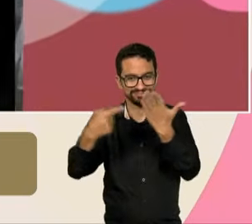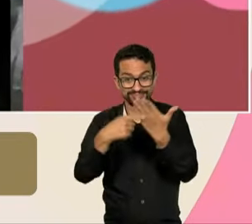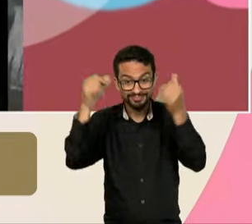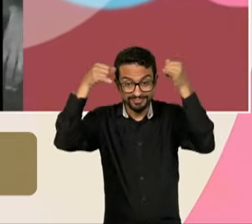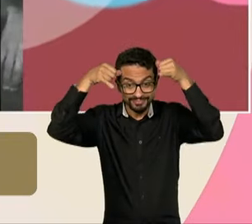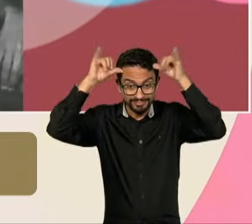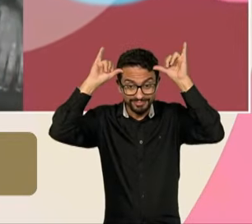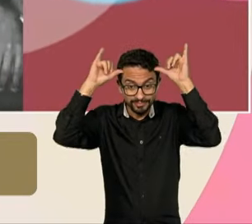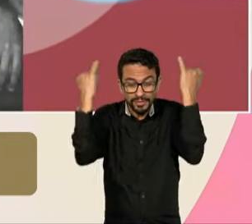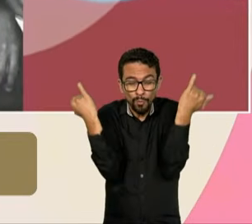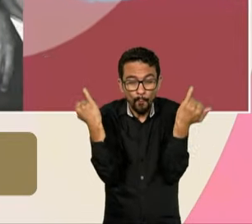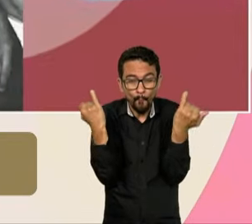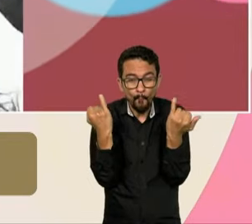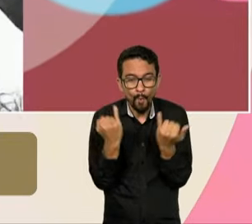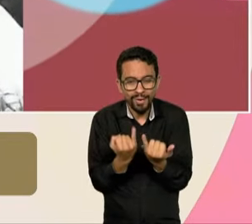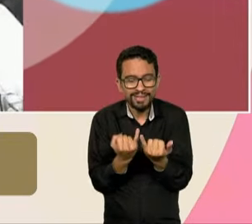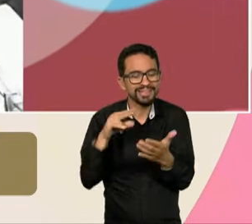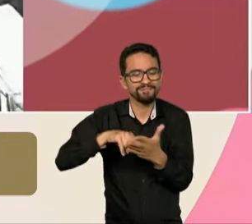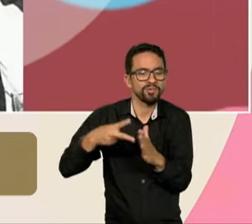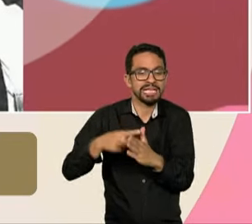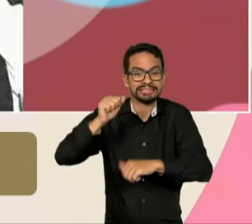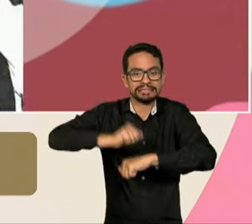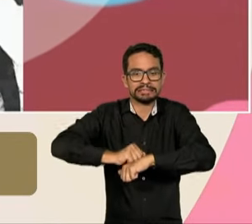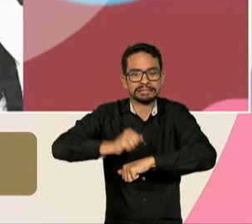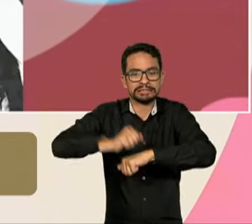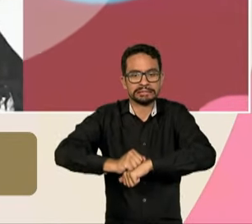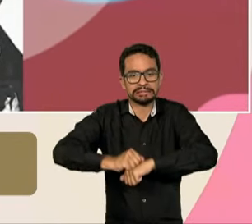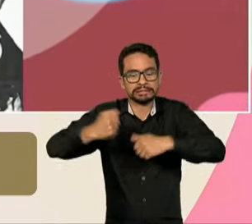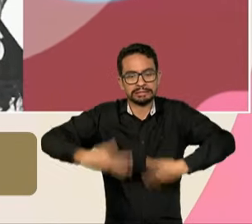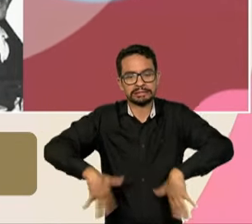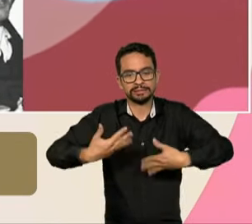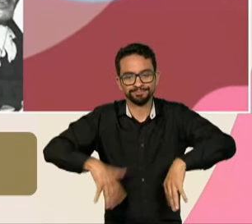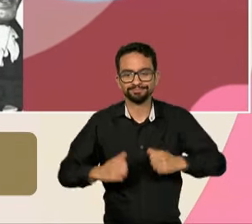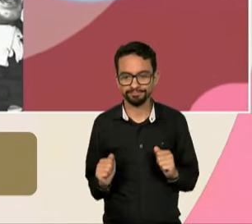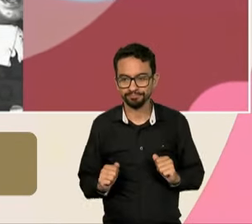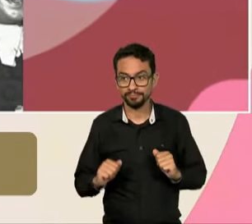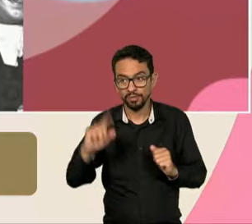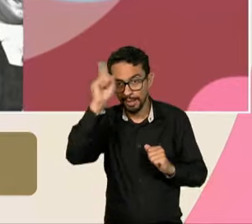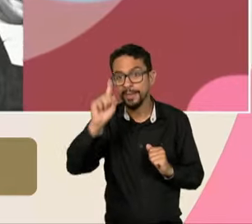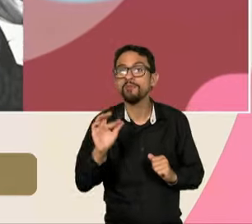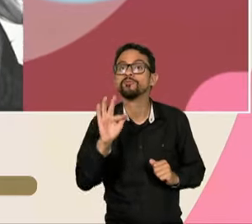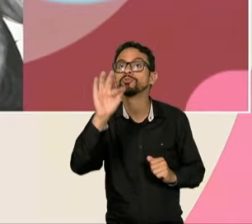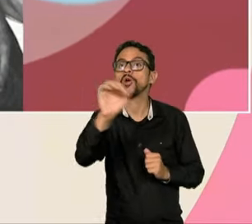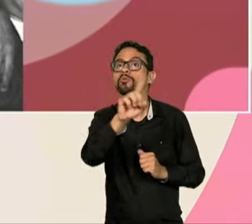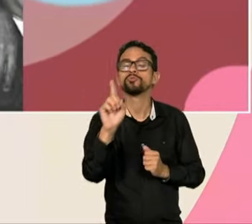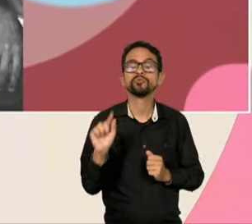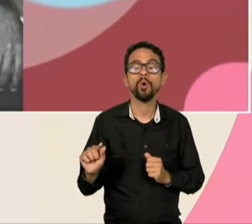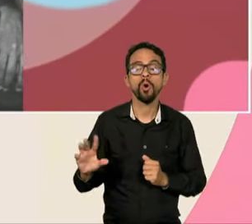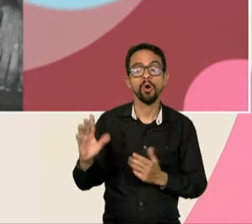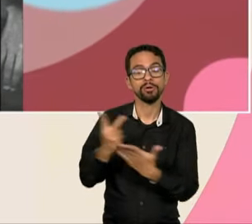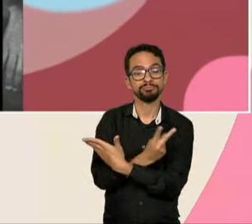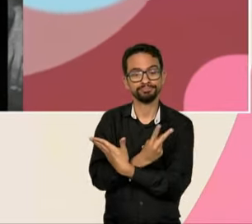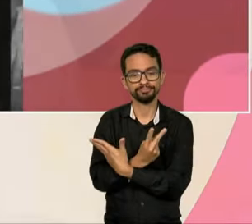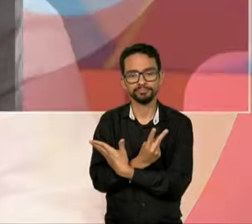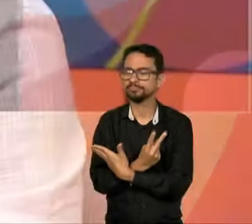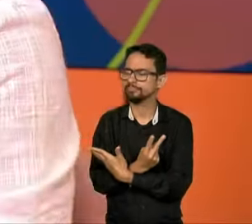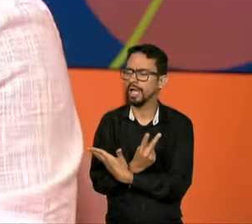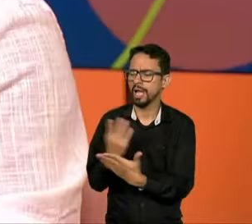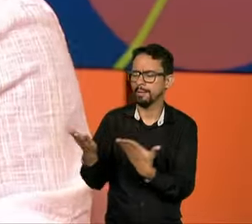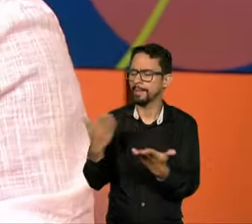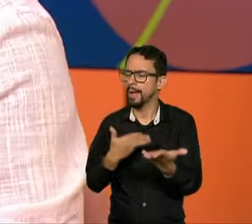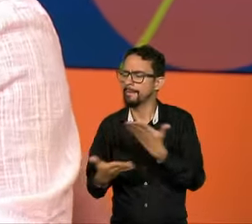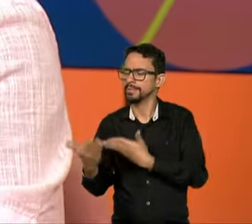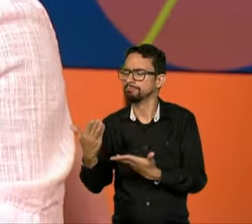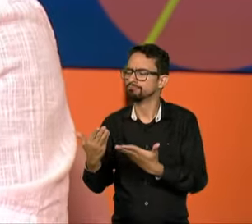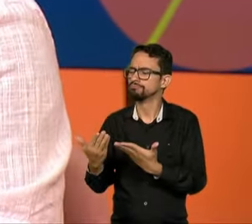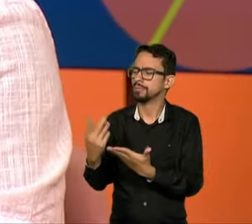dificílimos e sem saber o que ia acontecer. Então, Cazuza e eu mostrava as minhas músicas para ele, ele gostava, ele